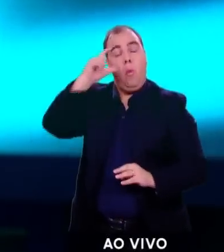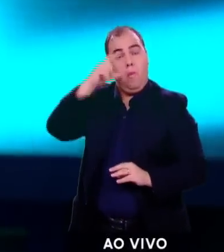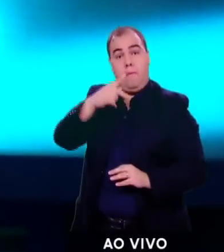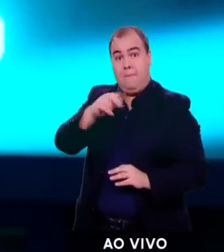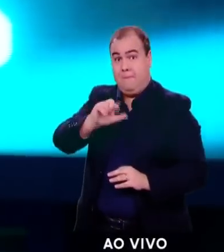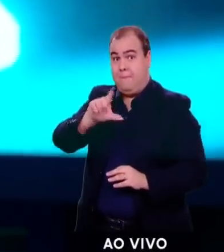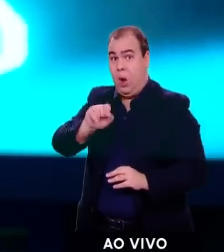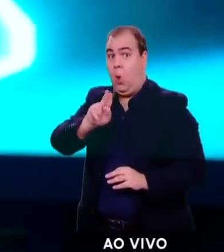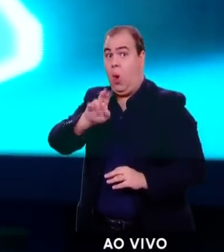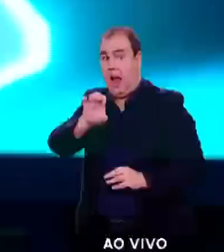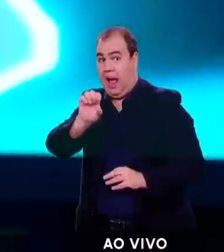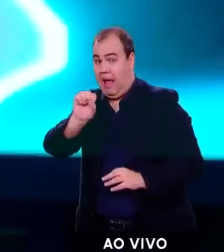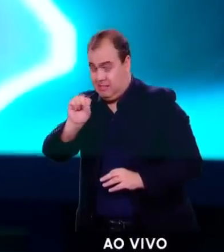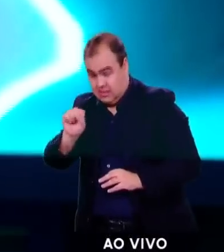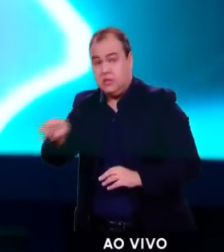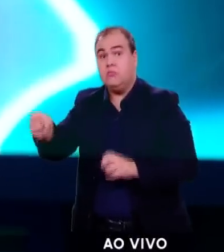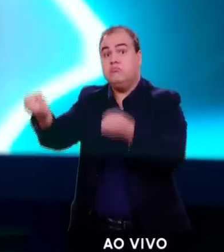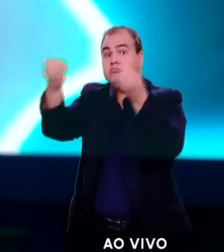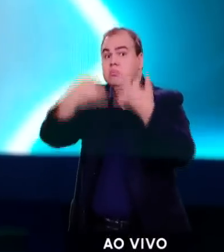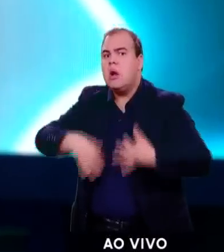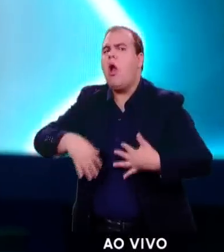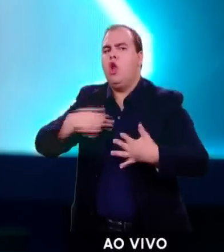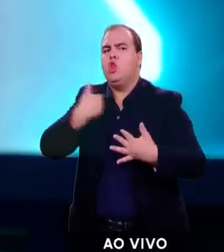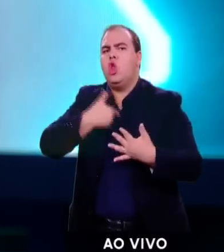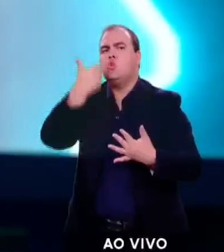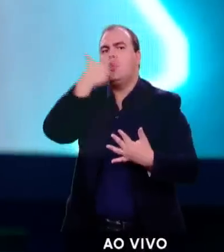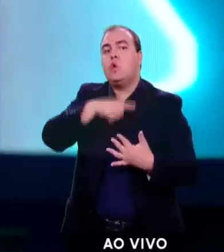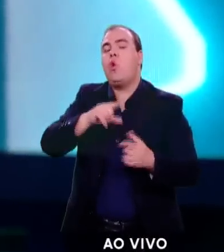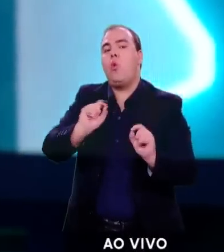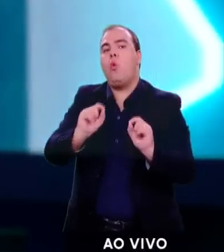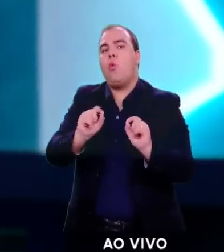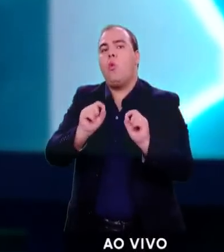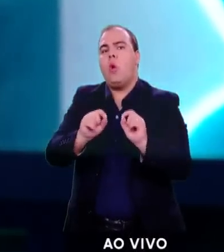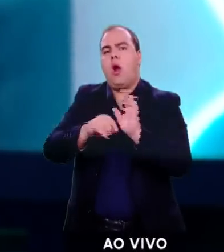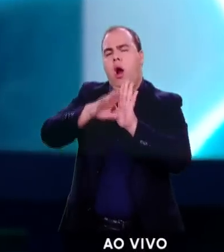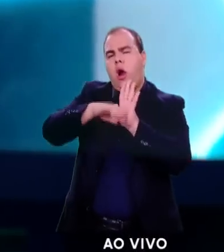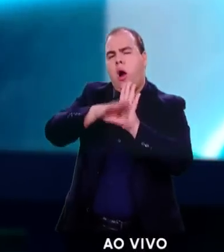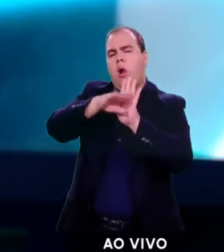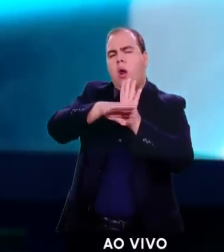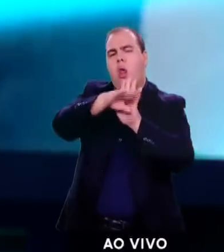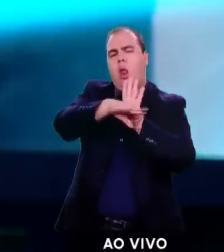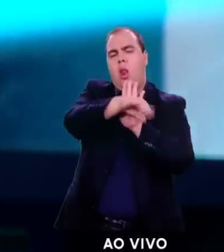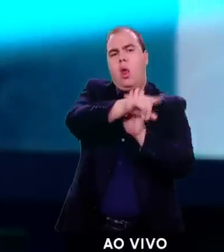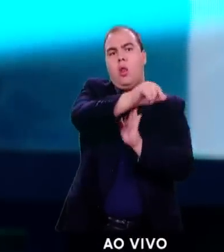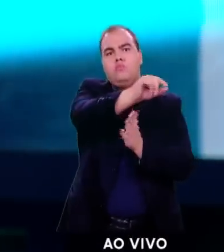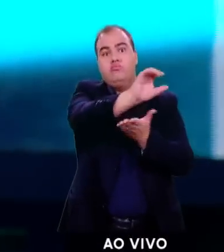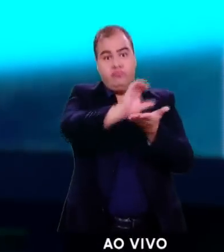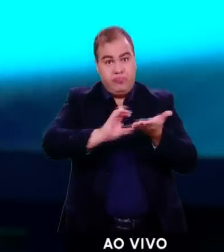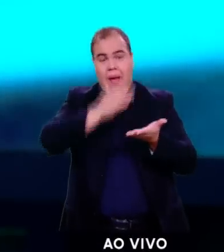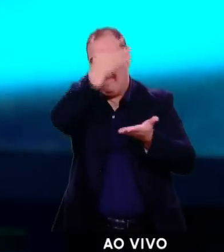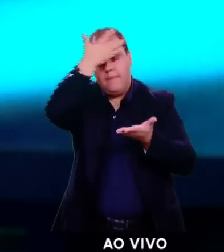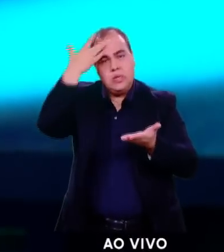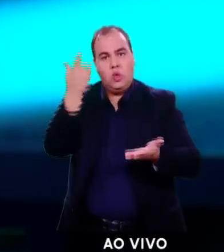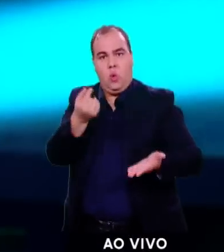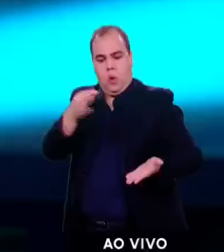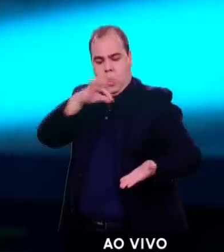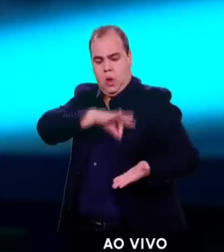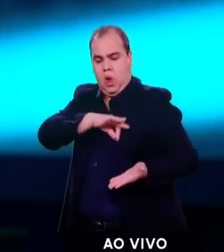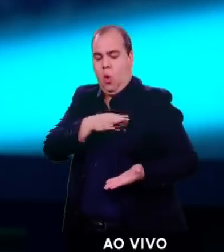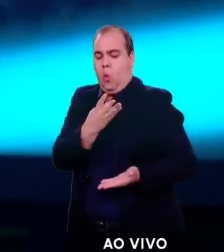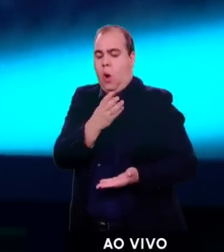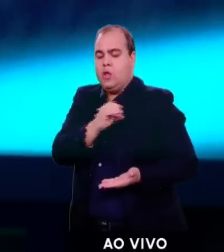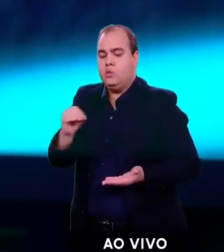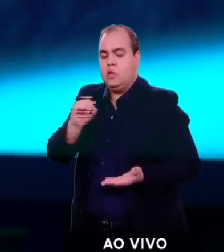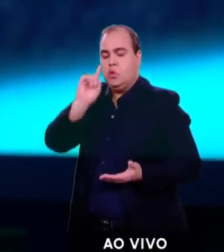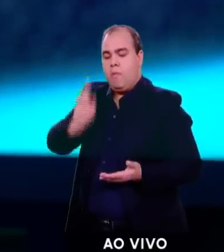recurso virar da questão dos dividendos onde seriam taxados aqueles que ganhassem mais de 400